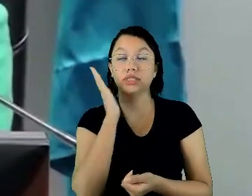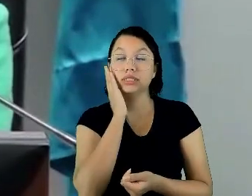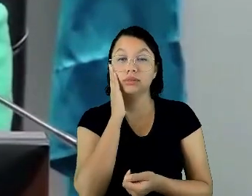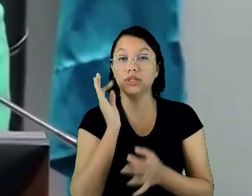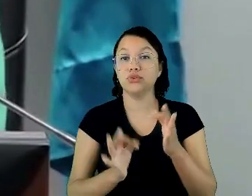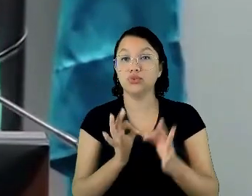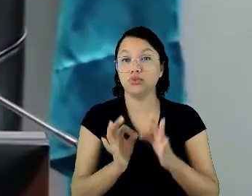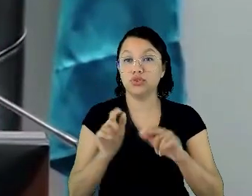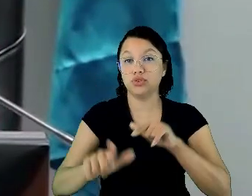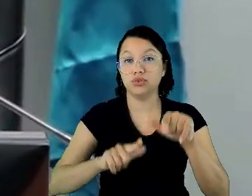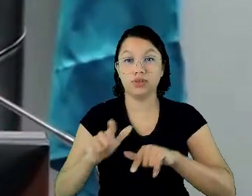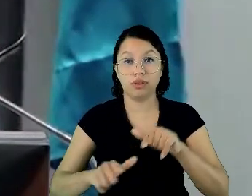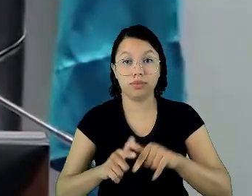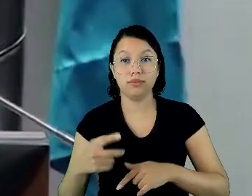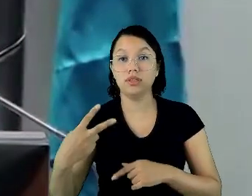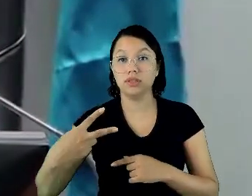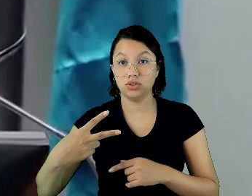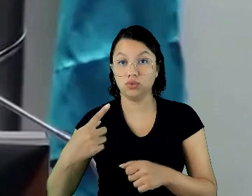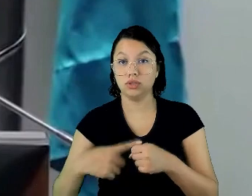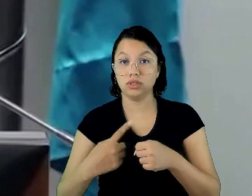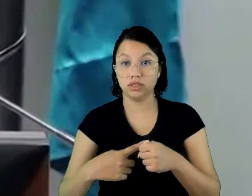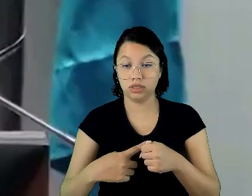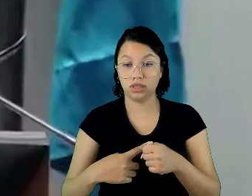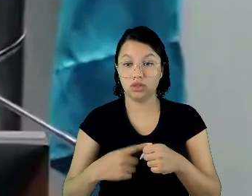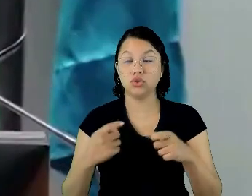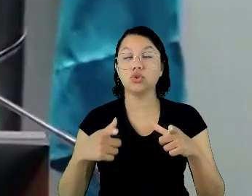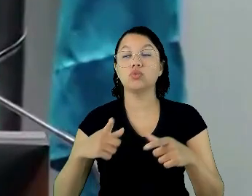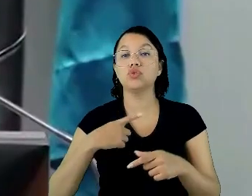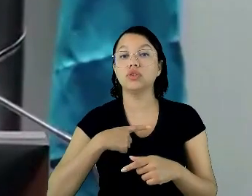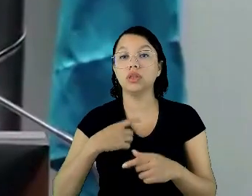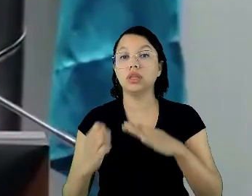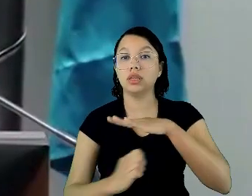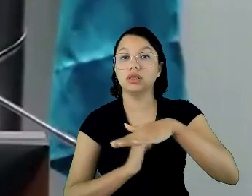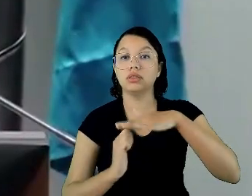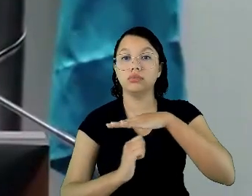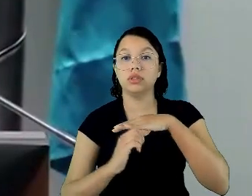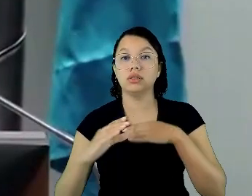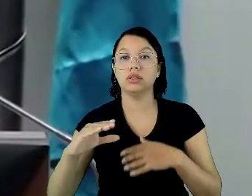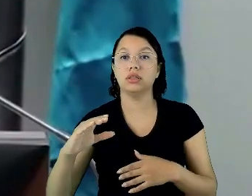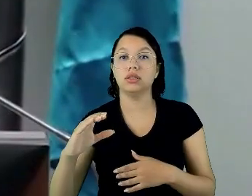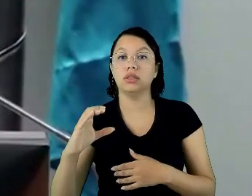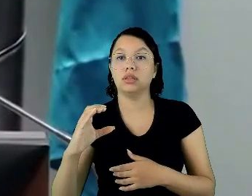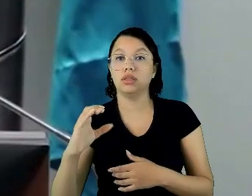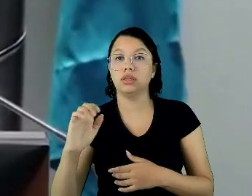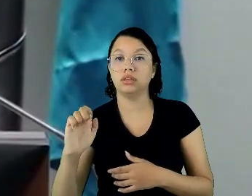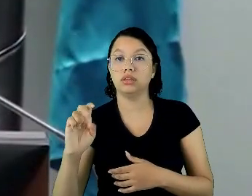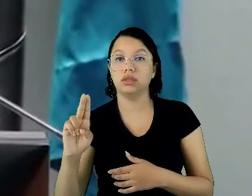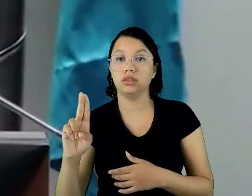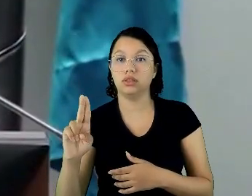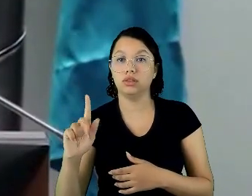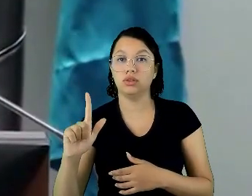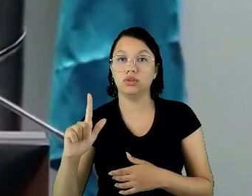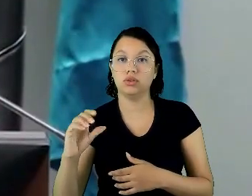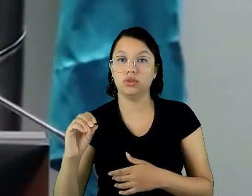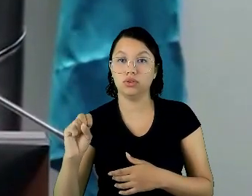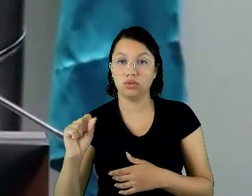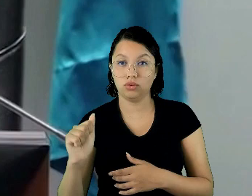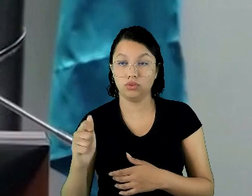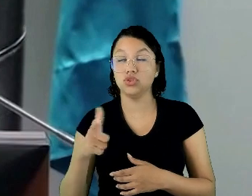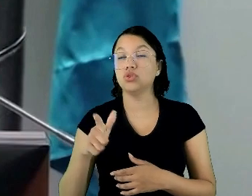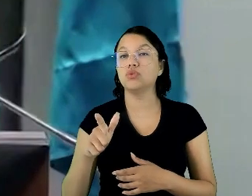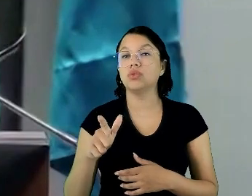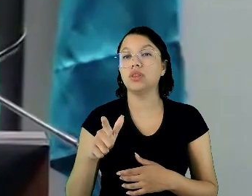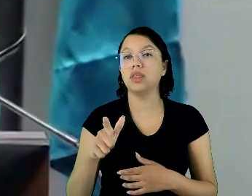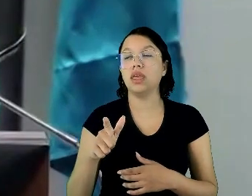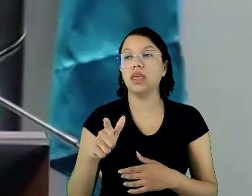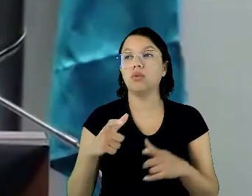da celulose, já está atuando, não tem fórum, não tem uma sede ainda, mas já atua por meio de